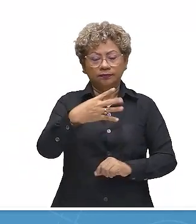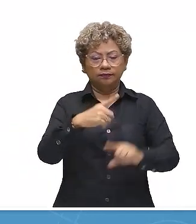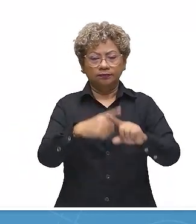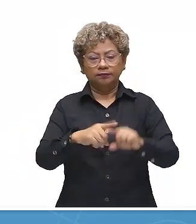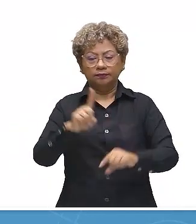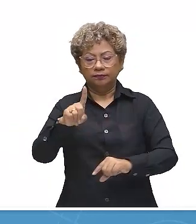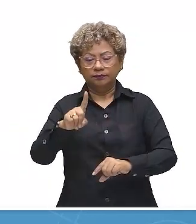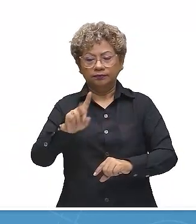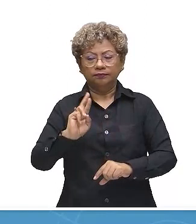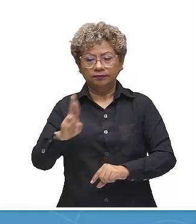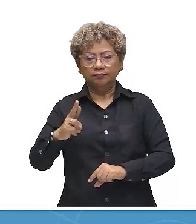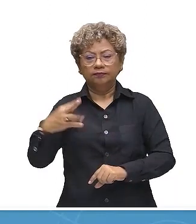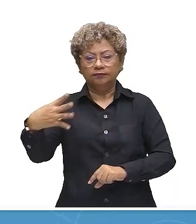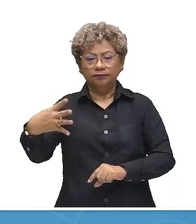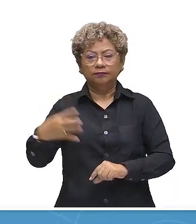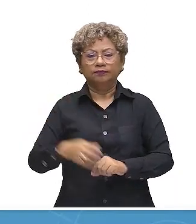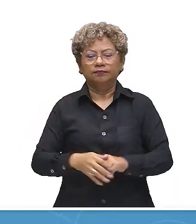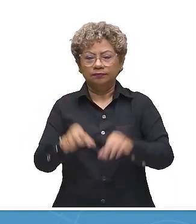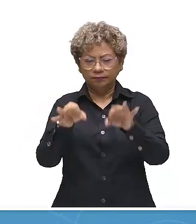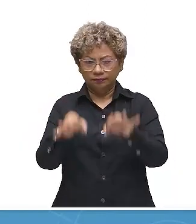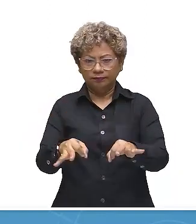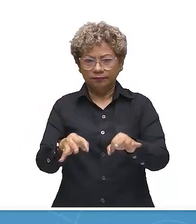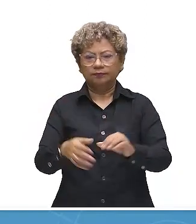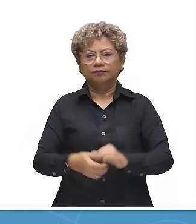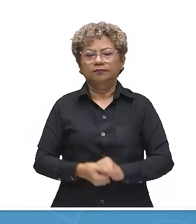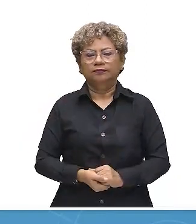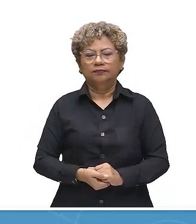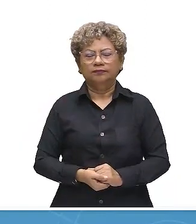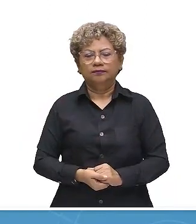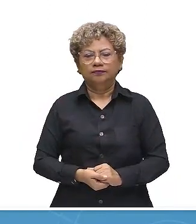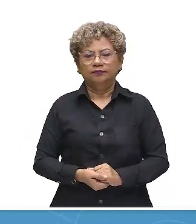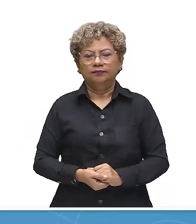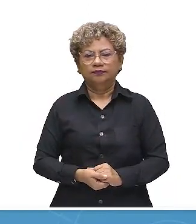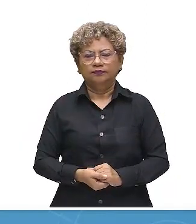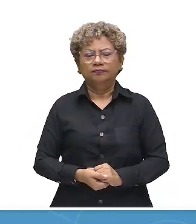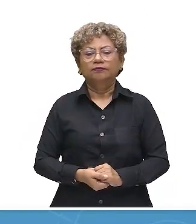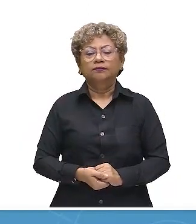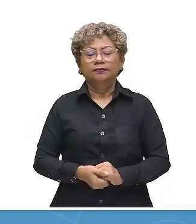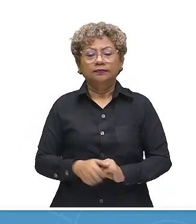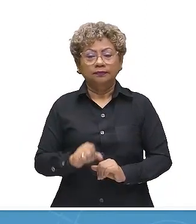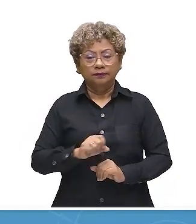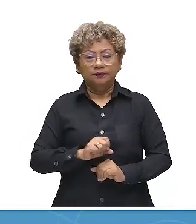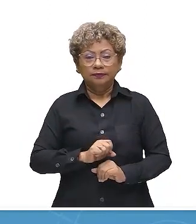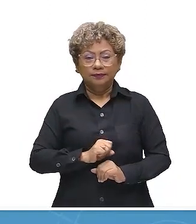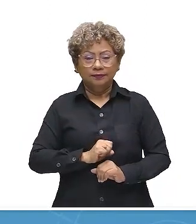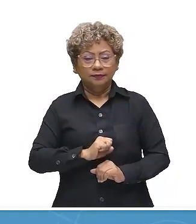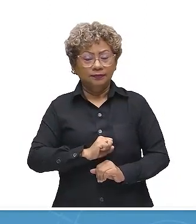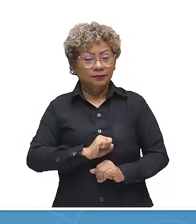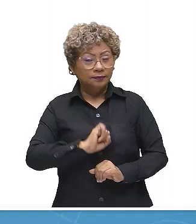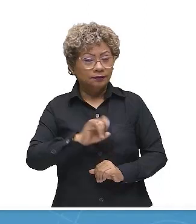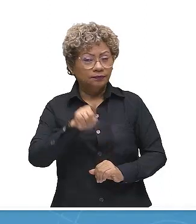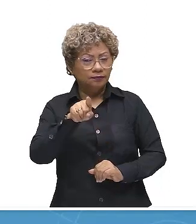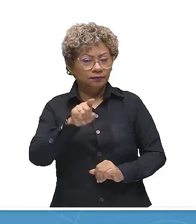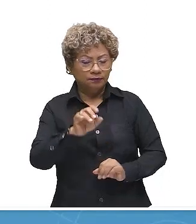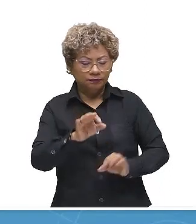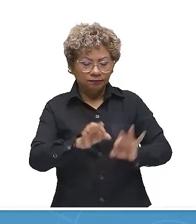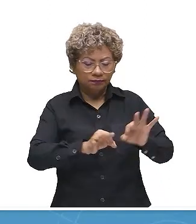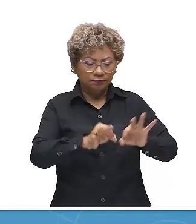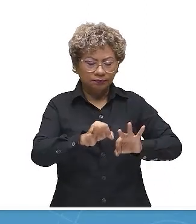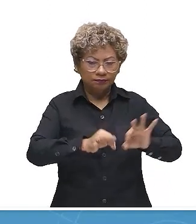Bateu, né? Deu certo. Se você pegar outras duas quaisquer aqui, ó, vamos pegar essas duas primeiras.